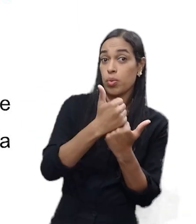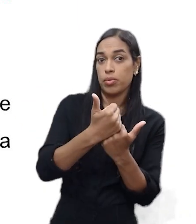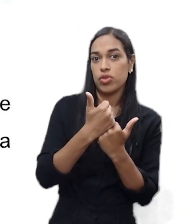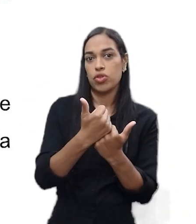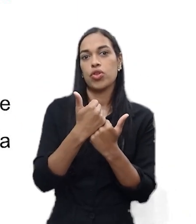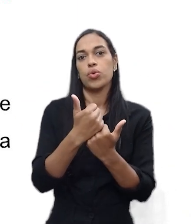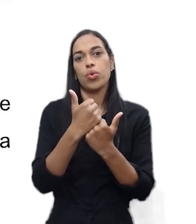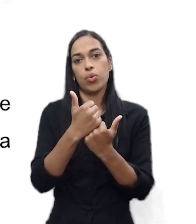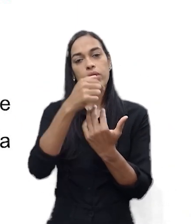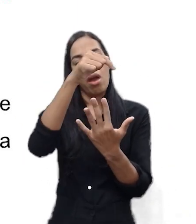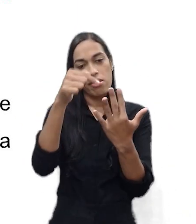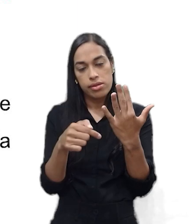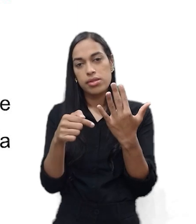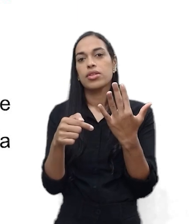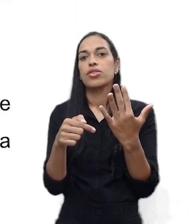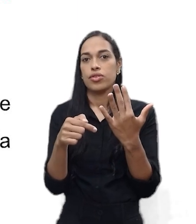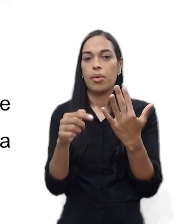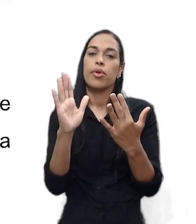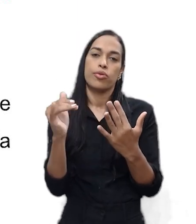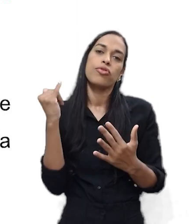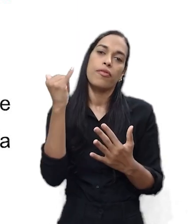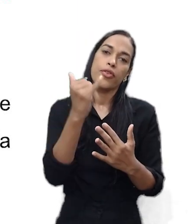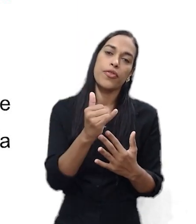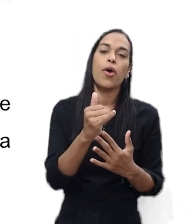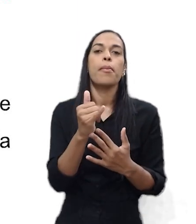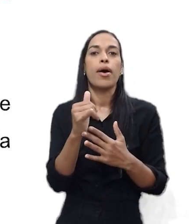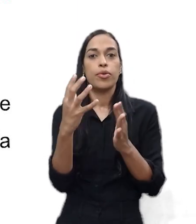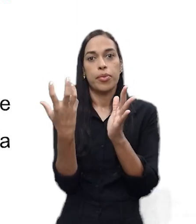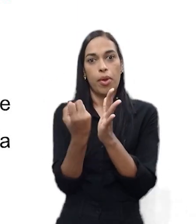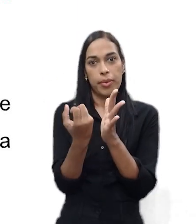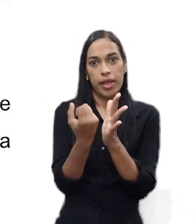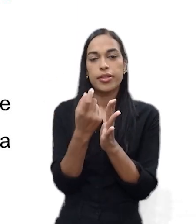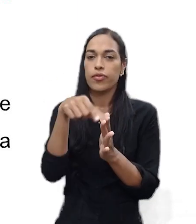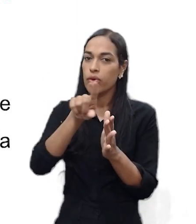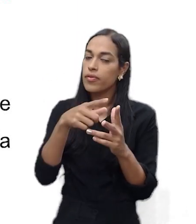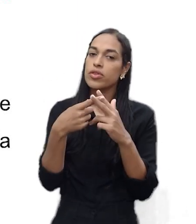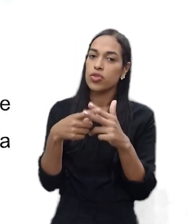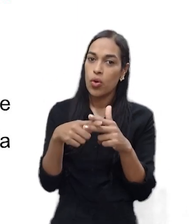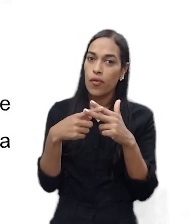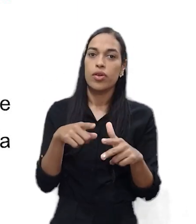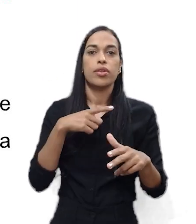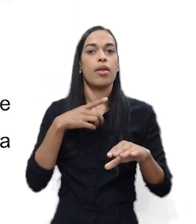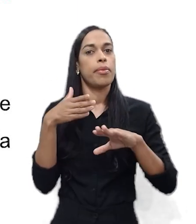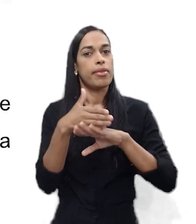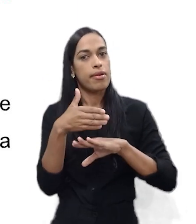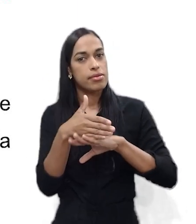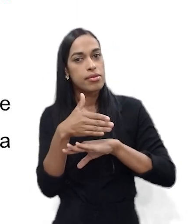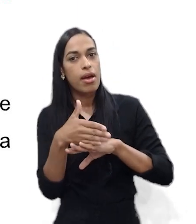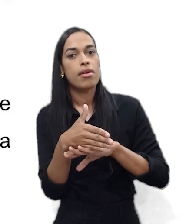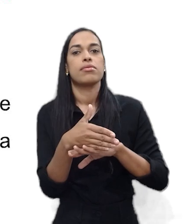substituir esses itens pelo o que foi informado lá no Aven, que vocês configuraram, para poder vocês ter